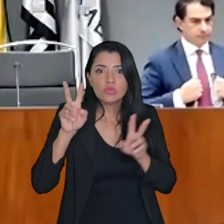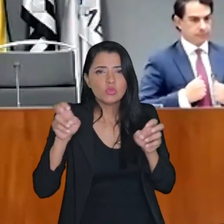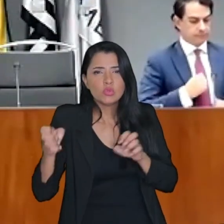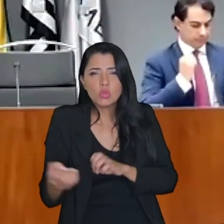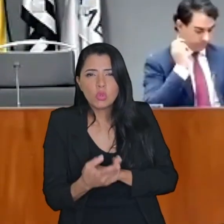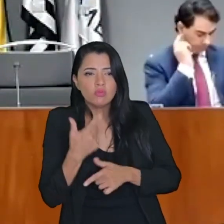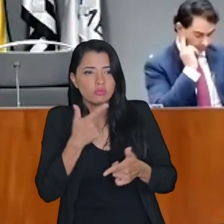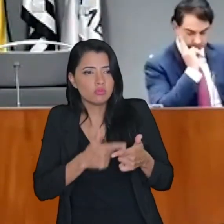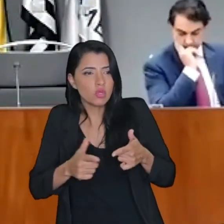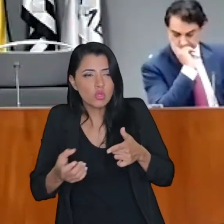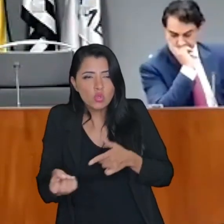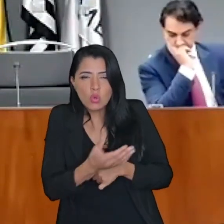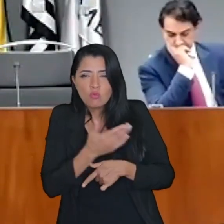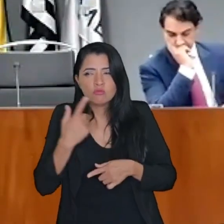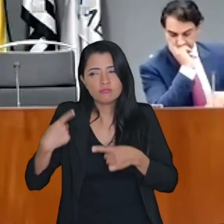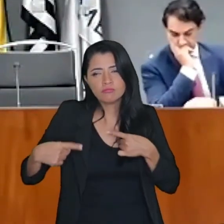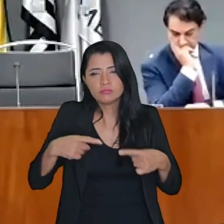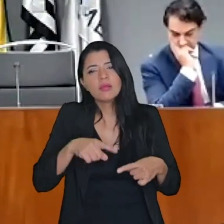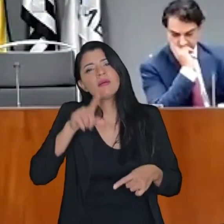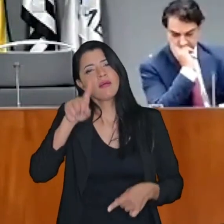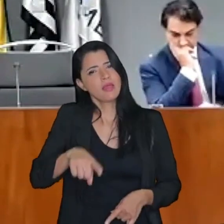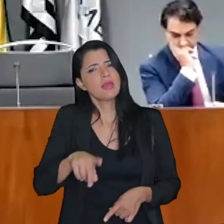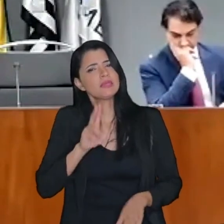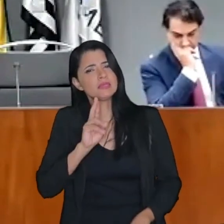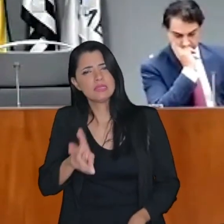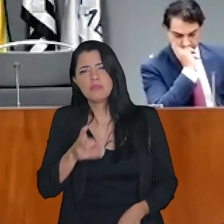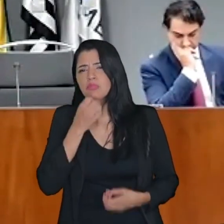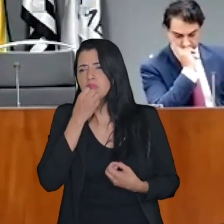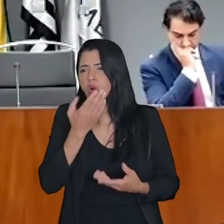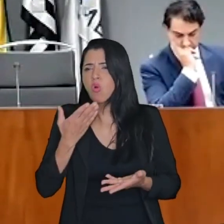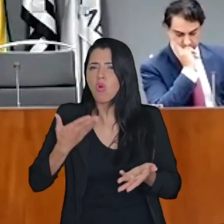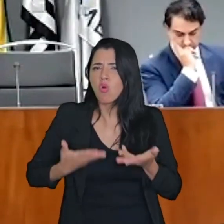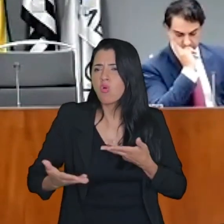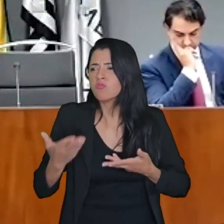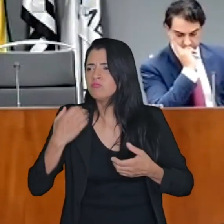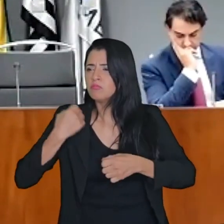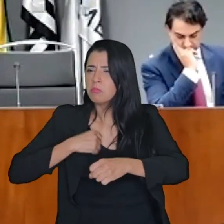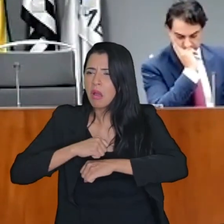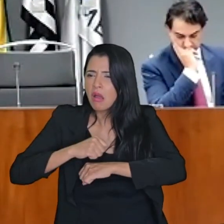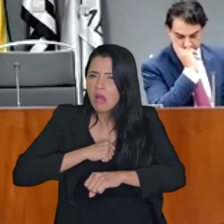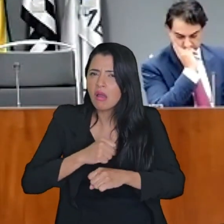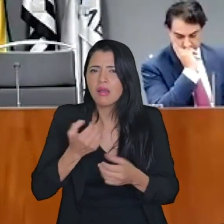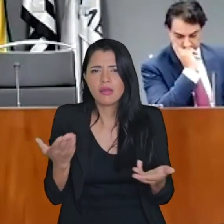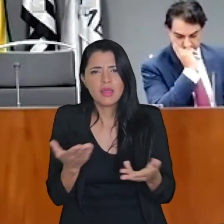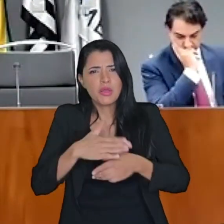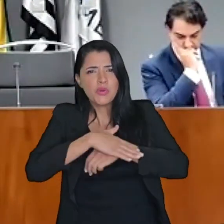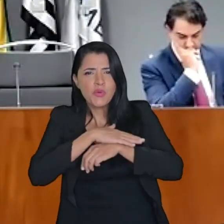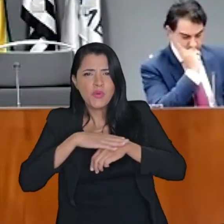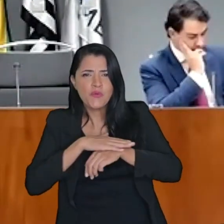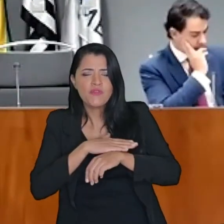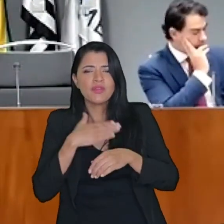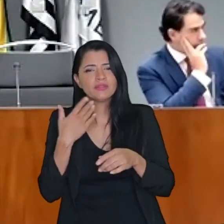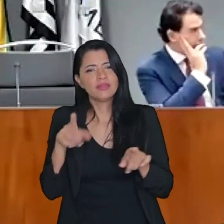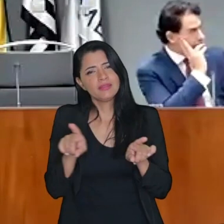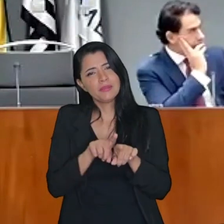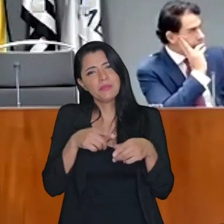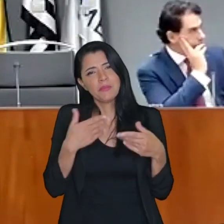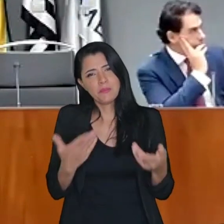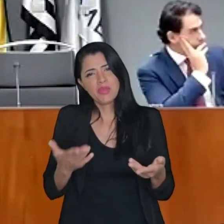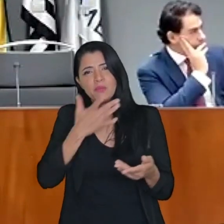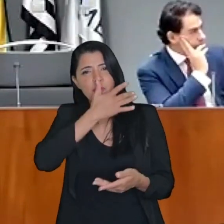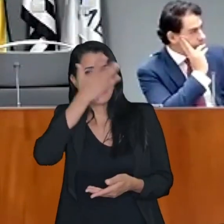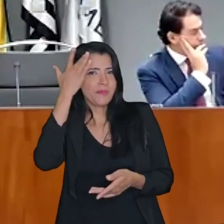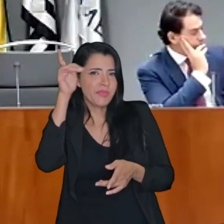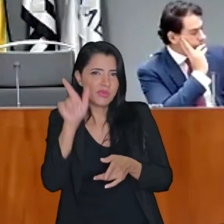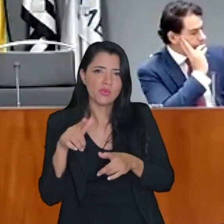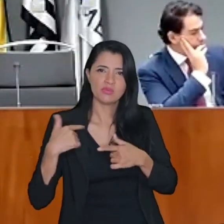questão nova, então é sempre muito produtivo fazer esse debate e essa conversa, ainda mais com pessoas